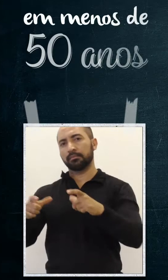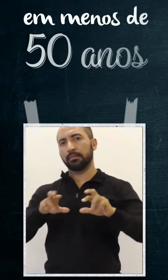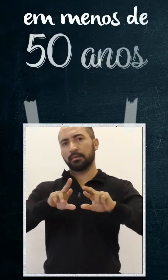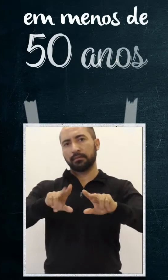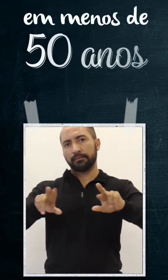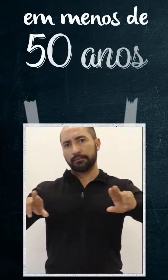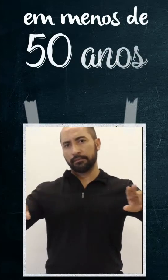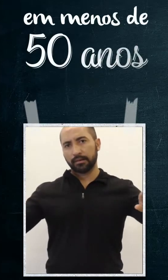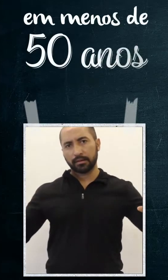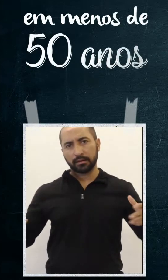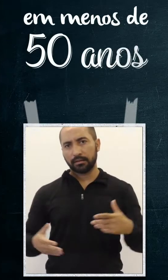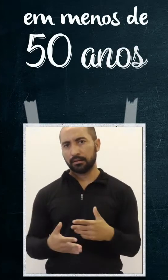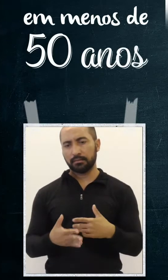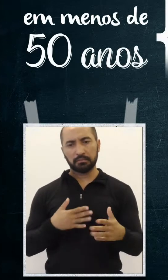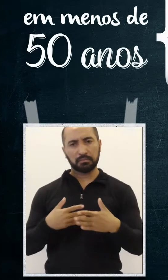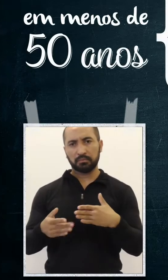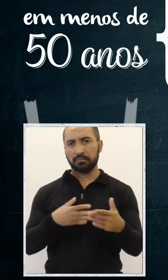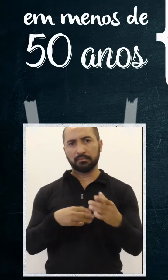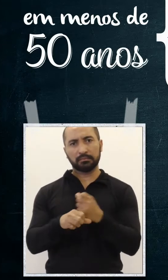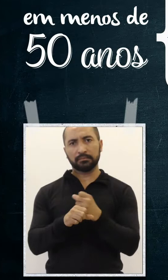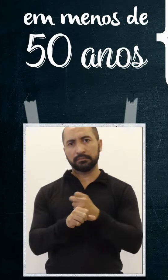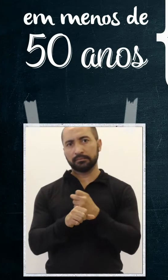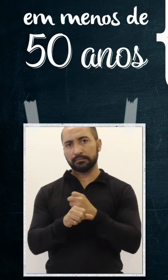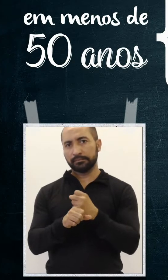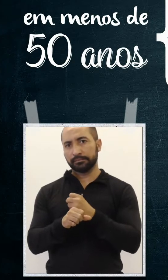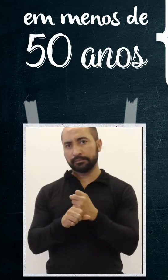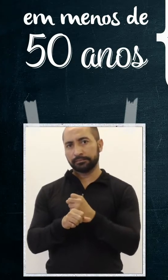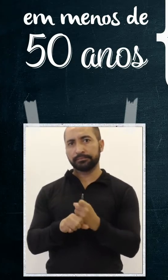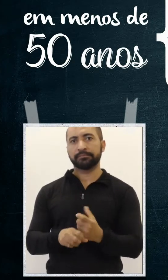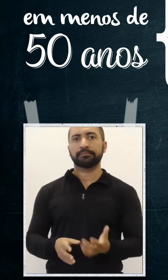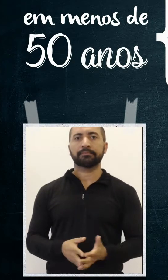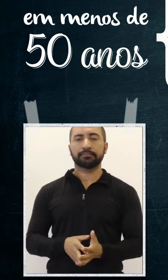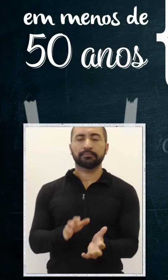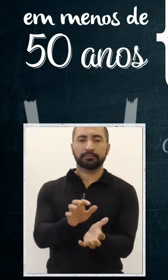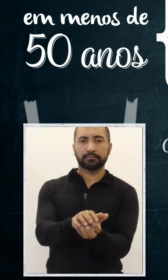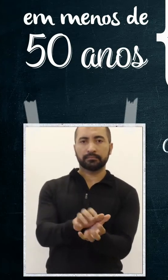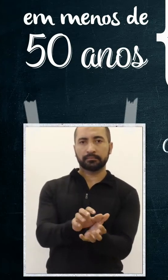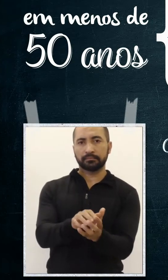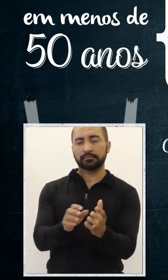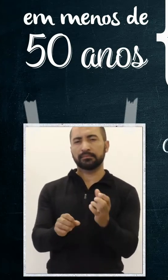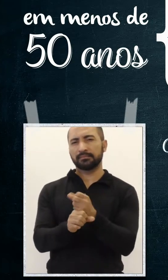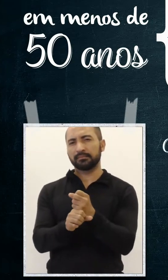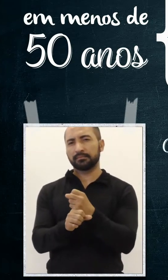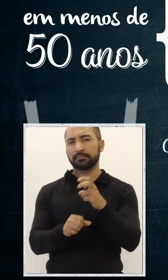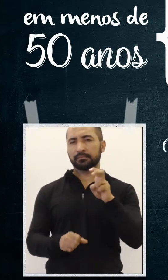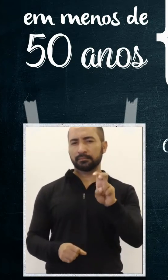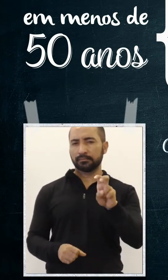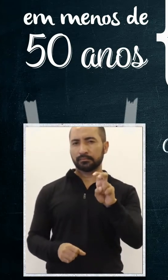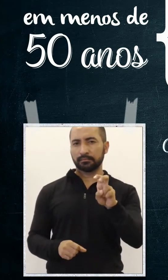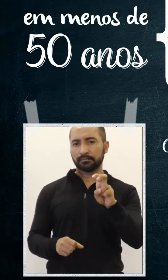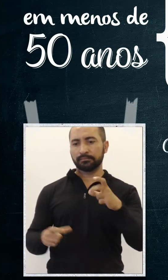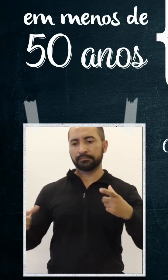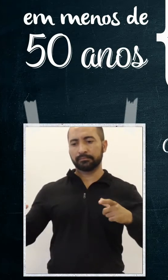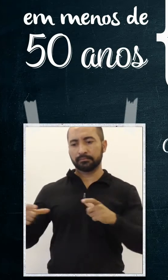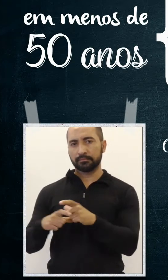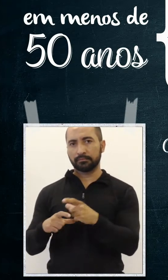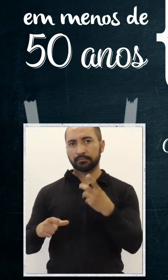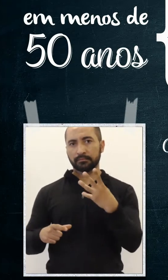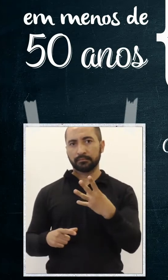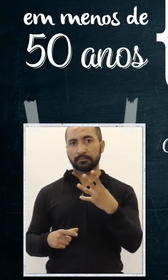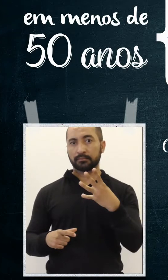necessários menos de 50 anos para a provável extinção em Areia Vermelha e extinção em Porto de Galinhas, e menos de 5 anos para o declínio de